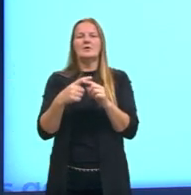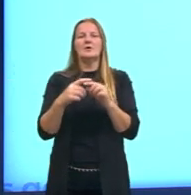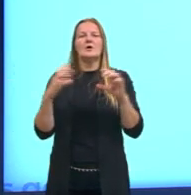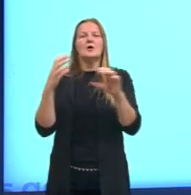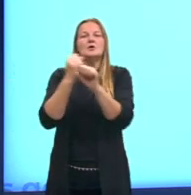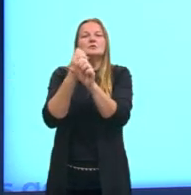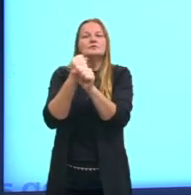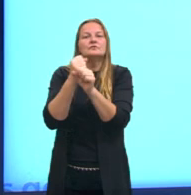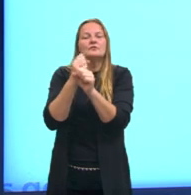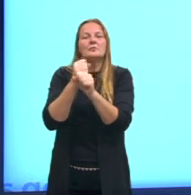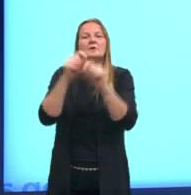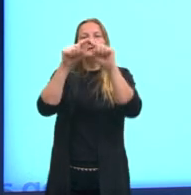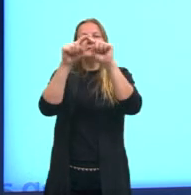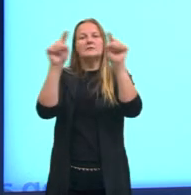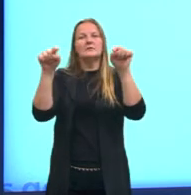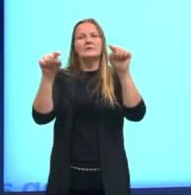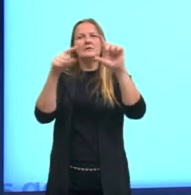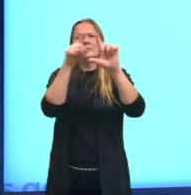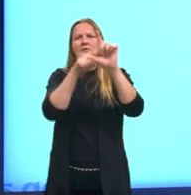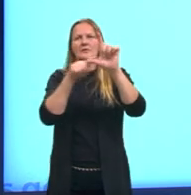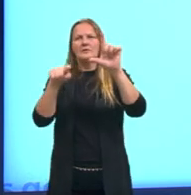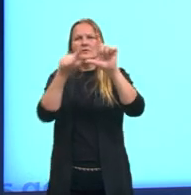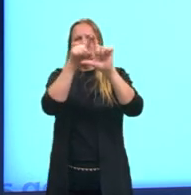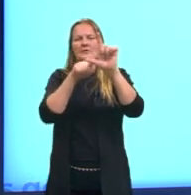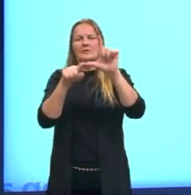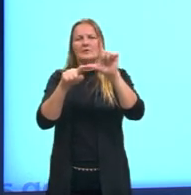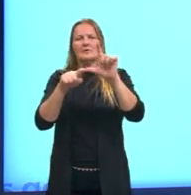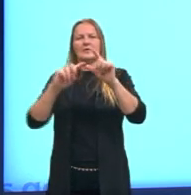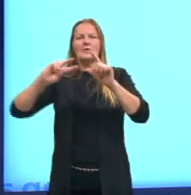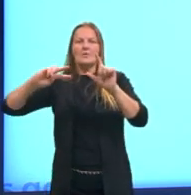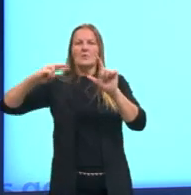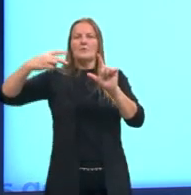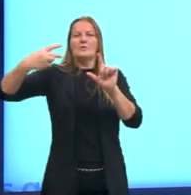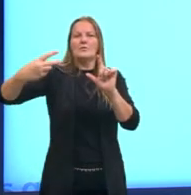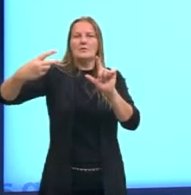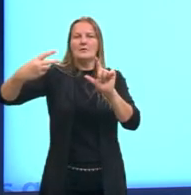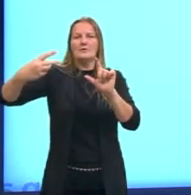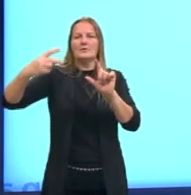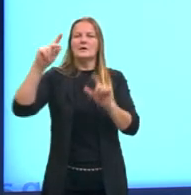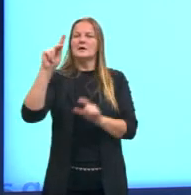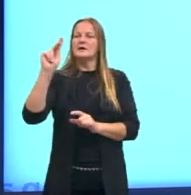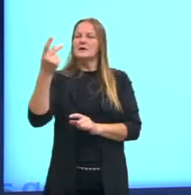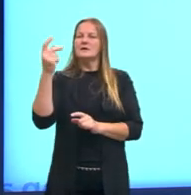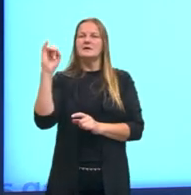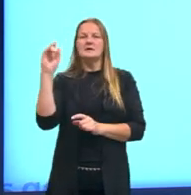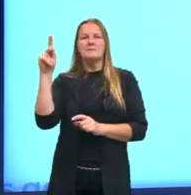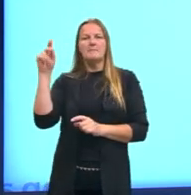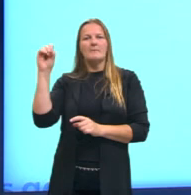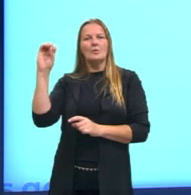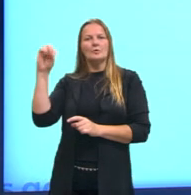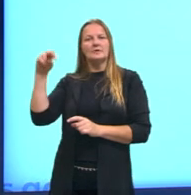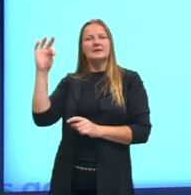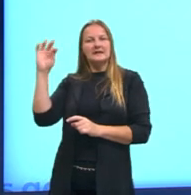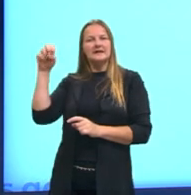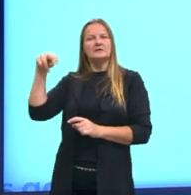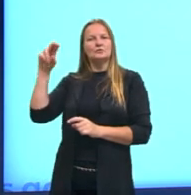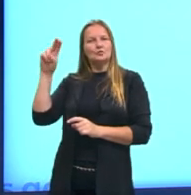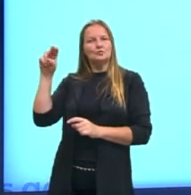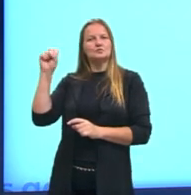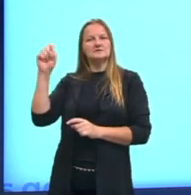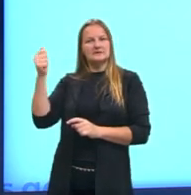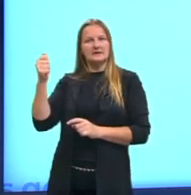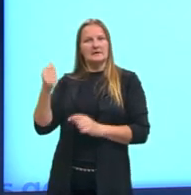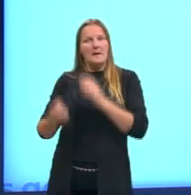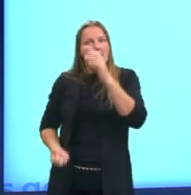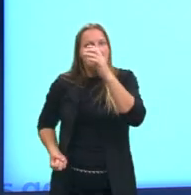dos quadrados dos seus Cadetes correspondem ao quadrado isso e Poderoso a soma desse ângulo reto tem que dar mesmo a soma dos quadrados Esse foi o Grande